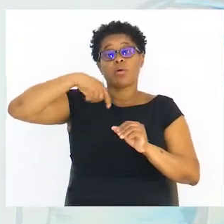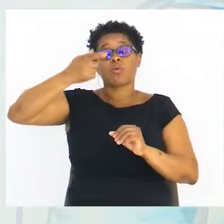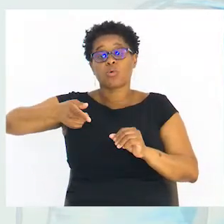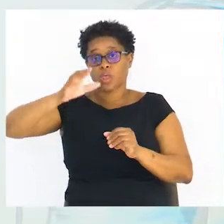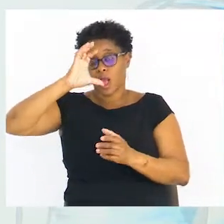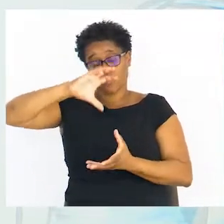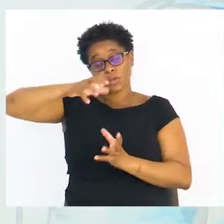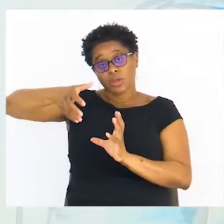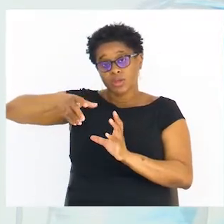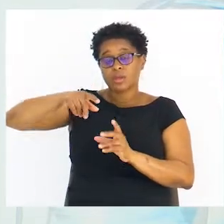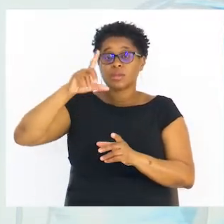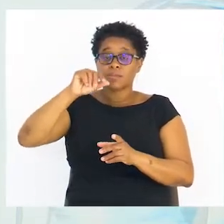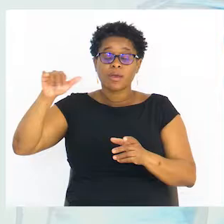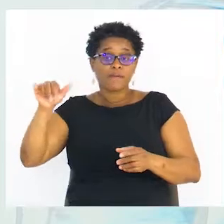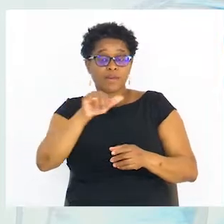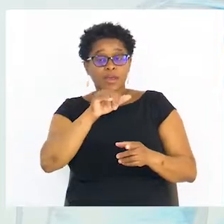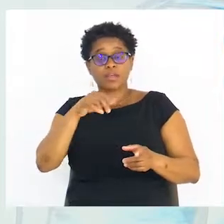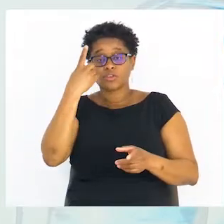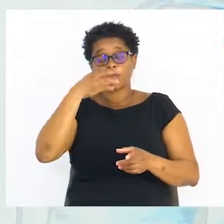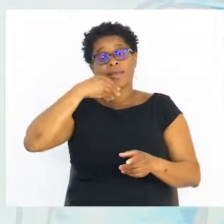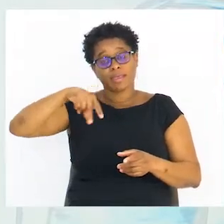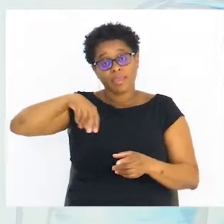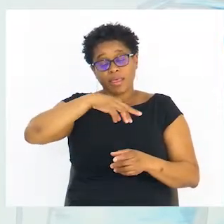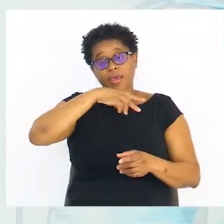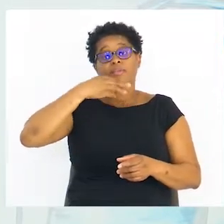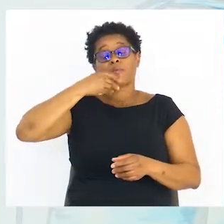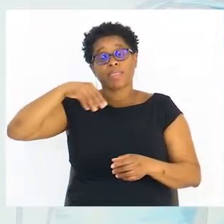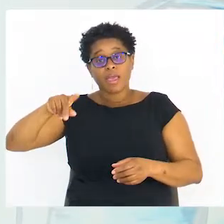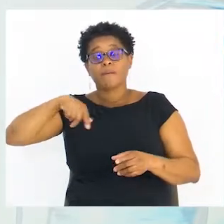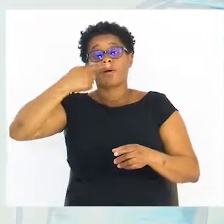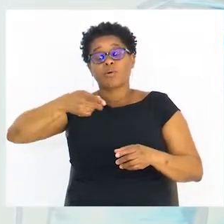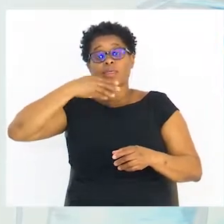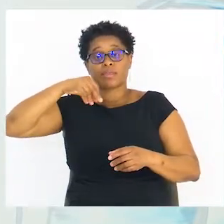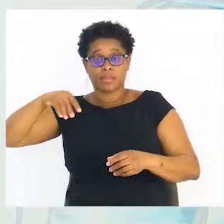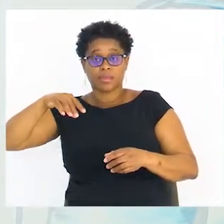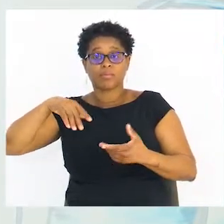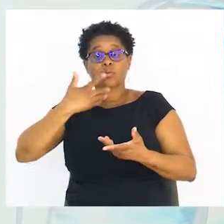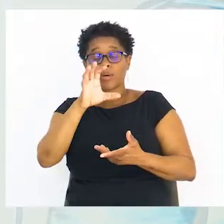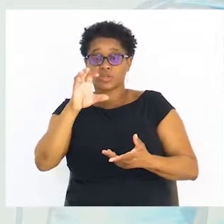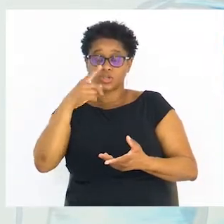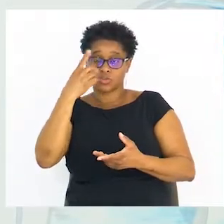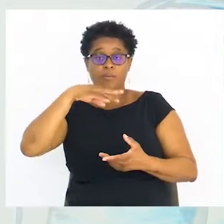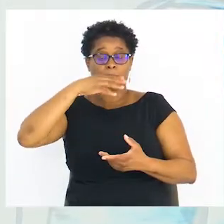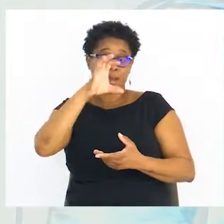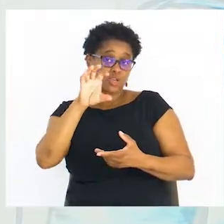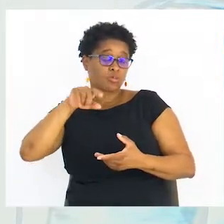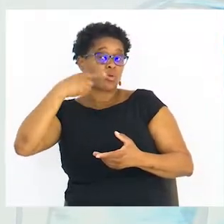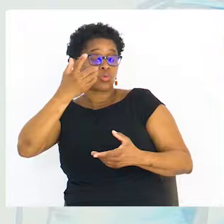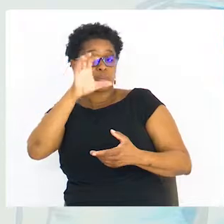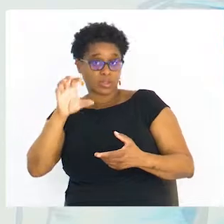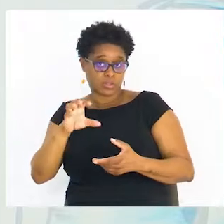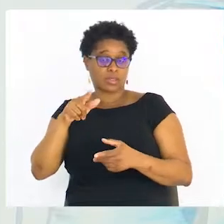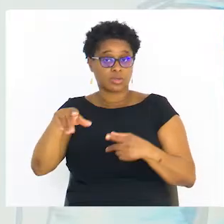a passagem de uma terra para outra. Assim, então, conseguiram entrar